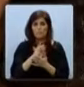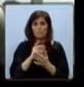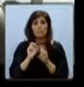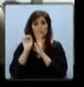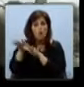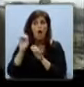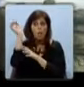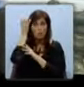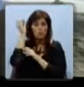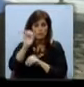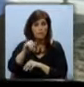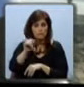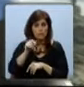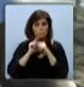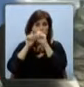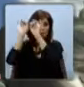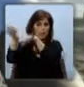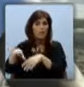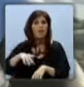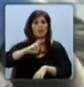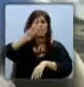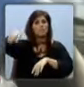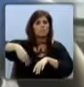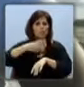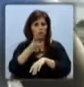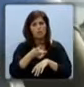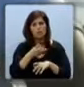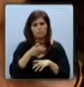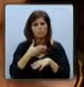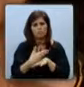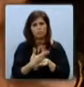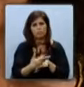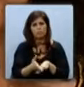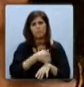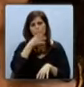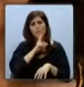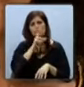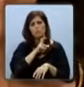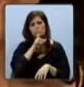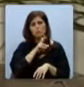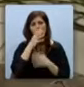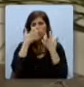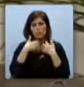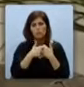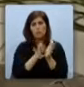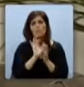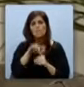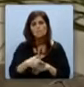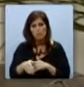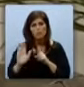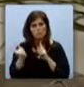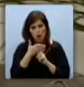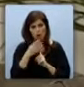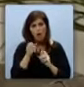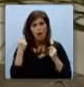hospital ao longo de mais de 3 horas responderam a todas as dúvidas neste fim de semana houve ou não houve praz